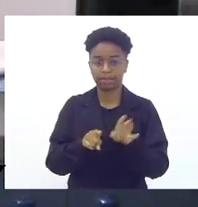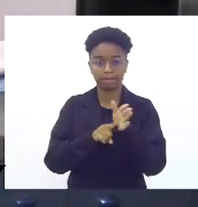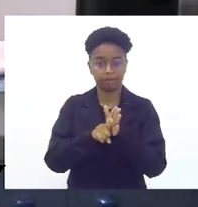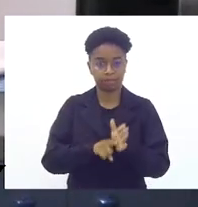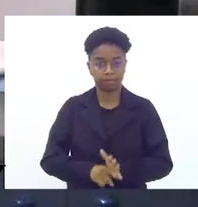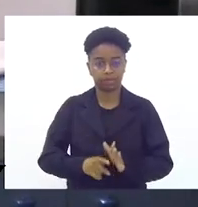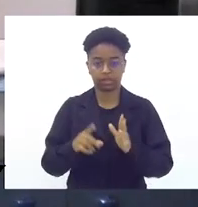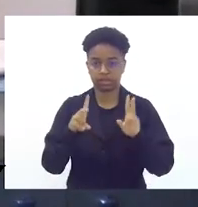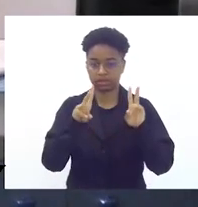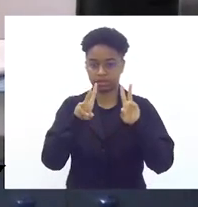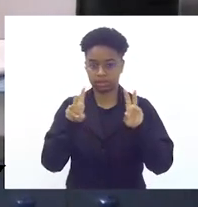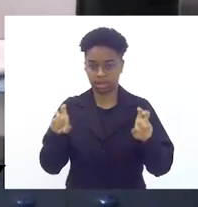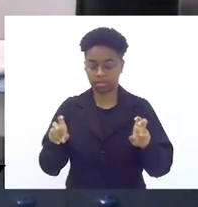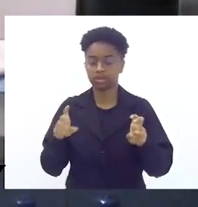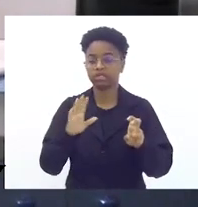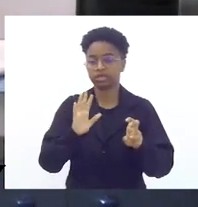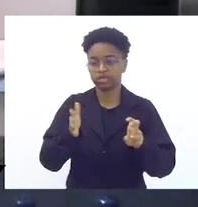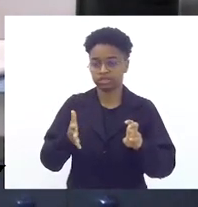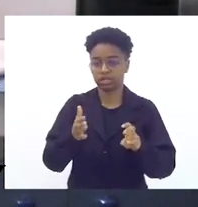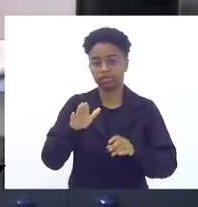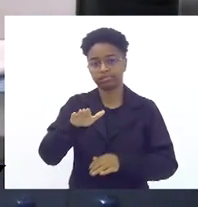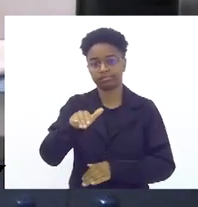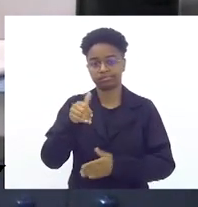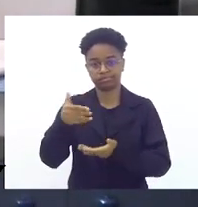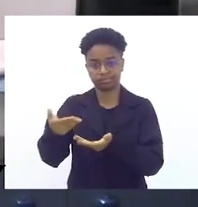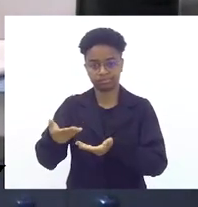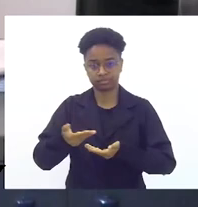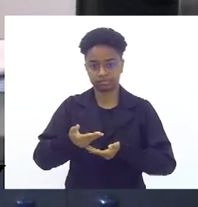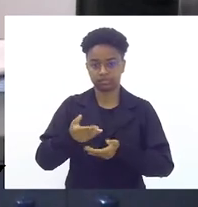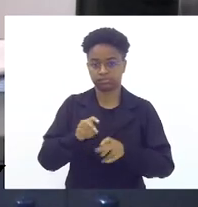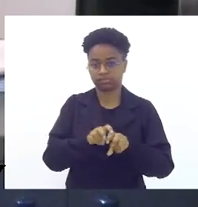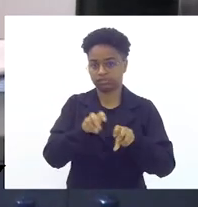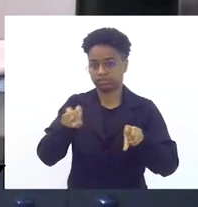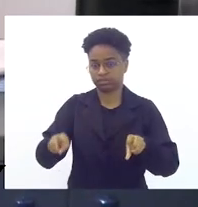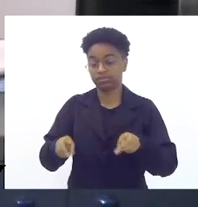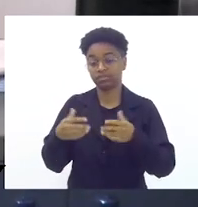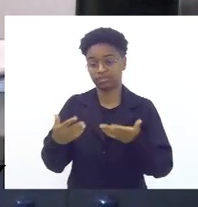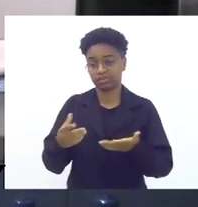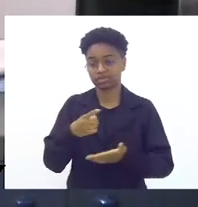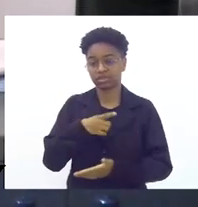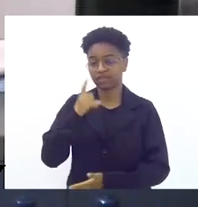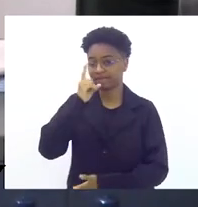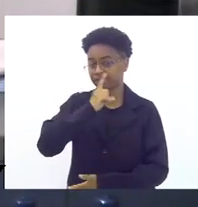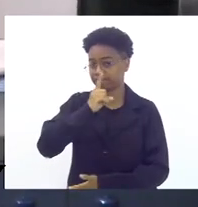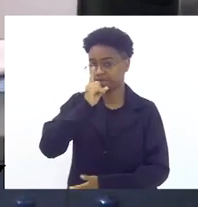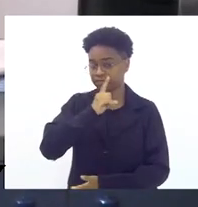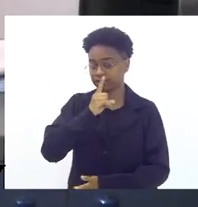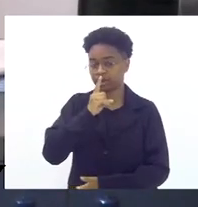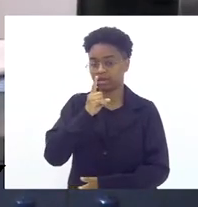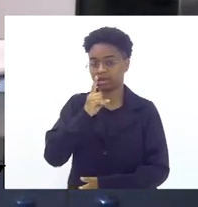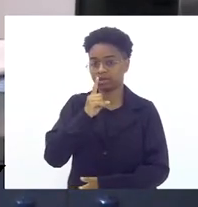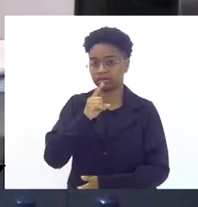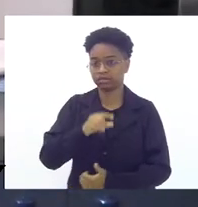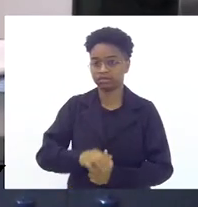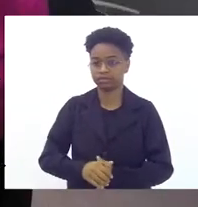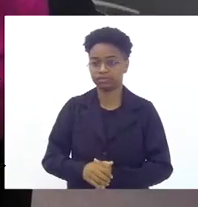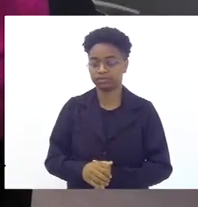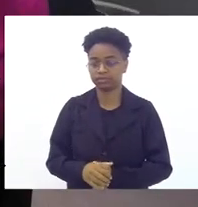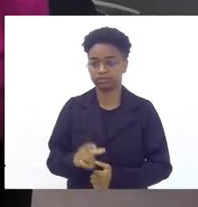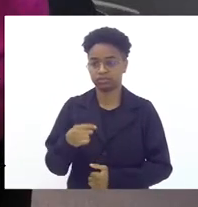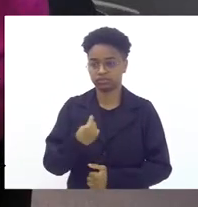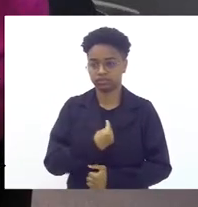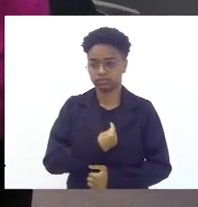né já tava previsto aqui para composição da mesa e houve uma falha da nossa mas já tá aqui o